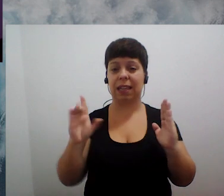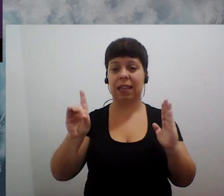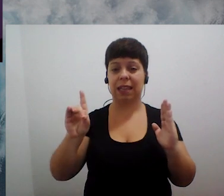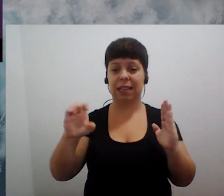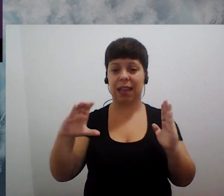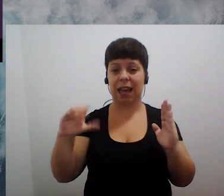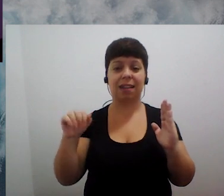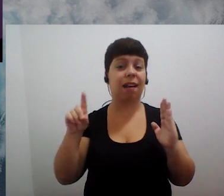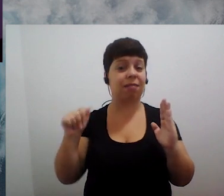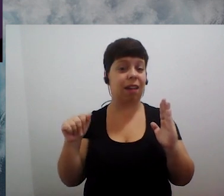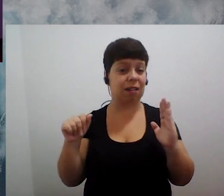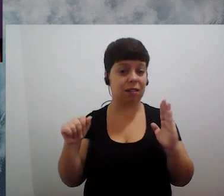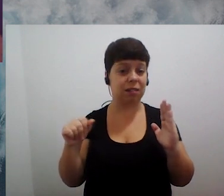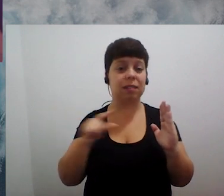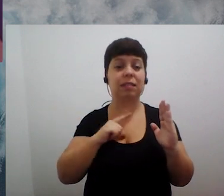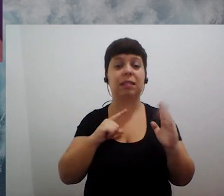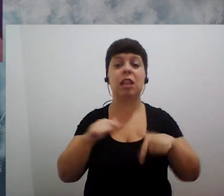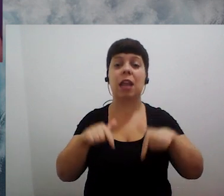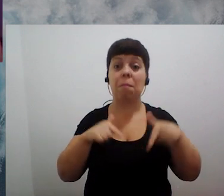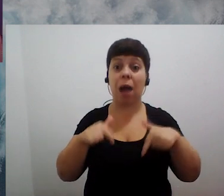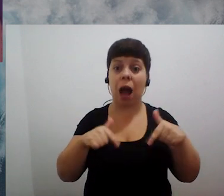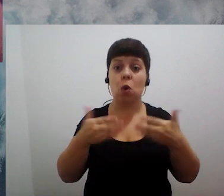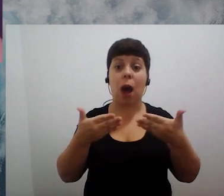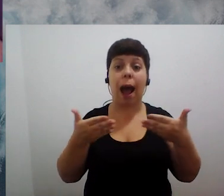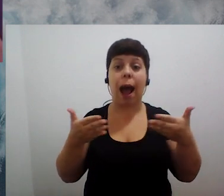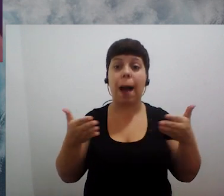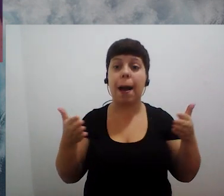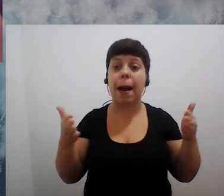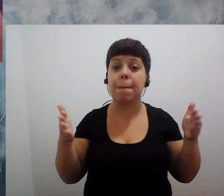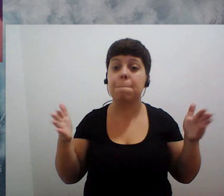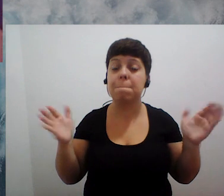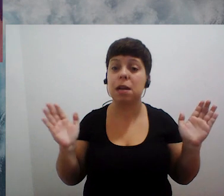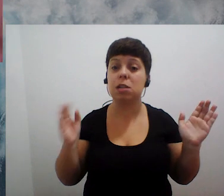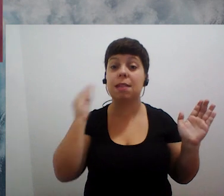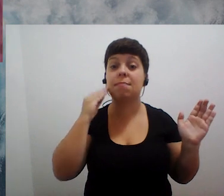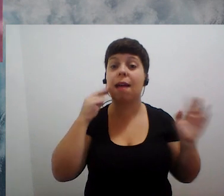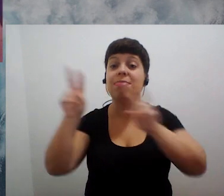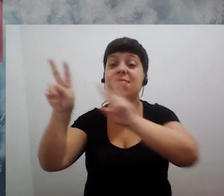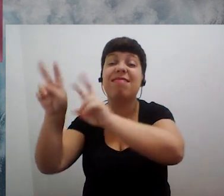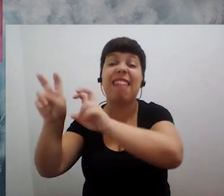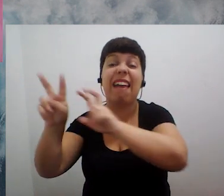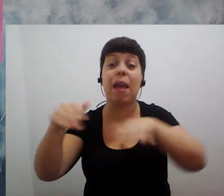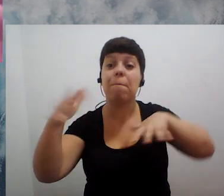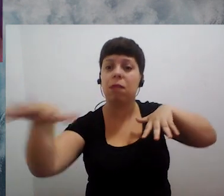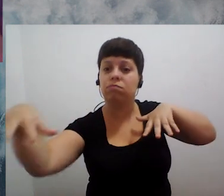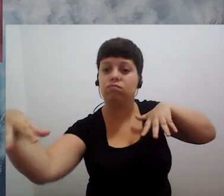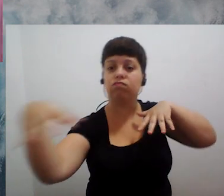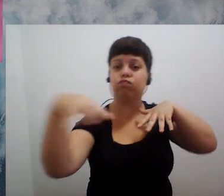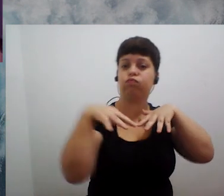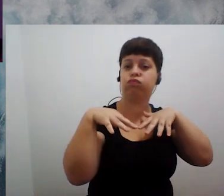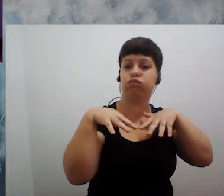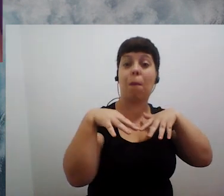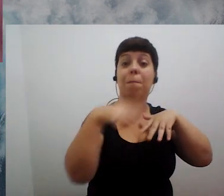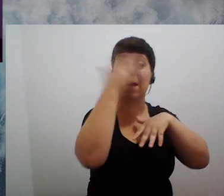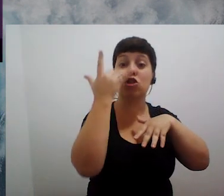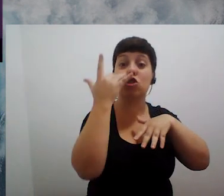década, a gente está fazendo um trabalho cada vez mais abrangente de integração de temas, integração de